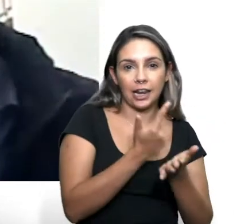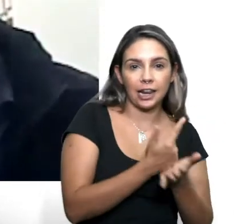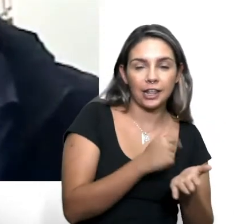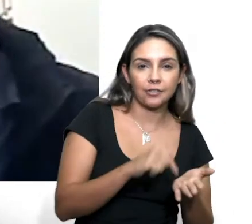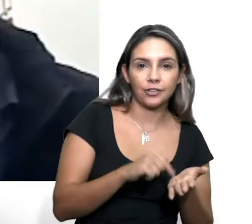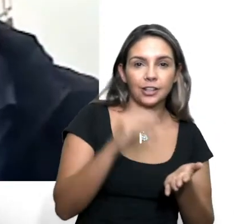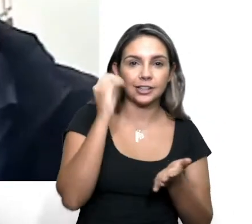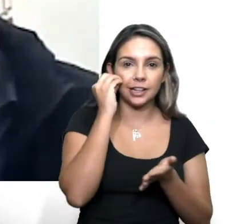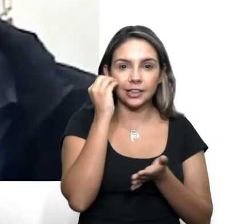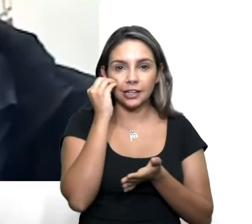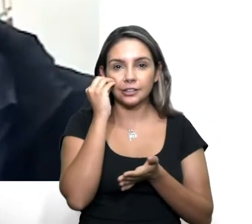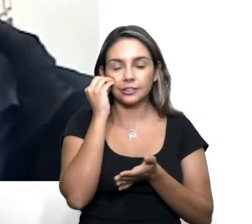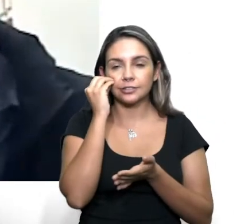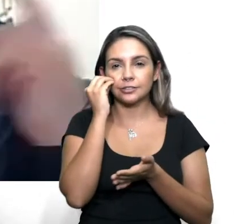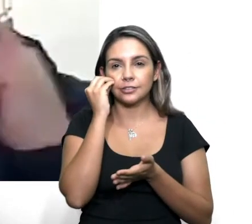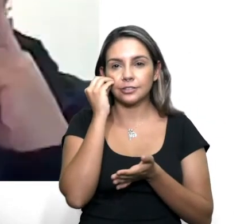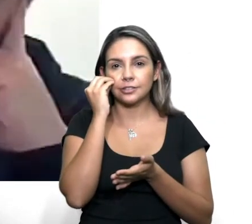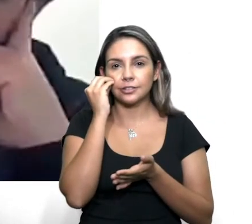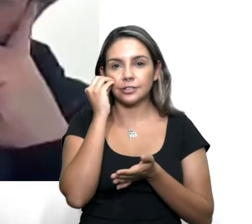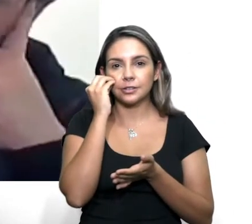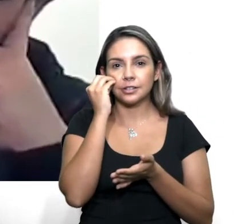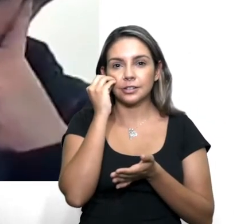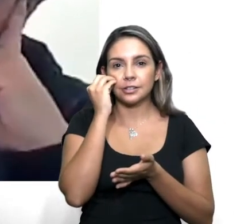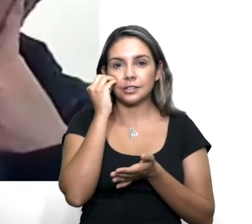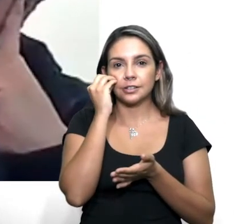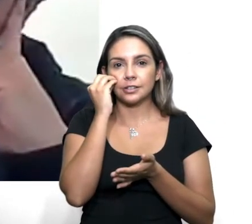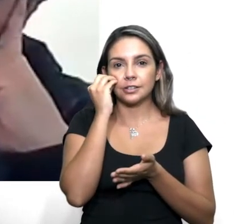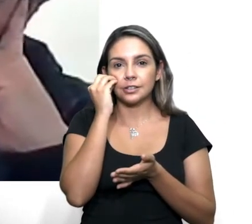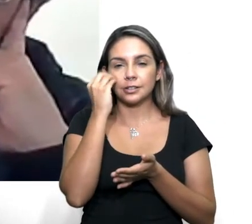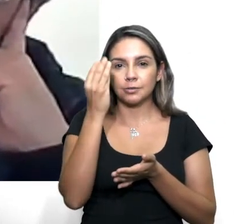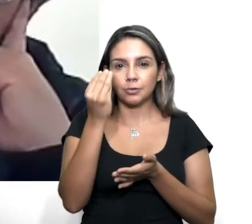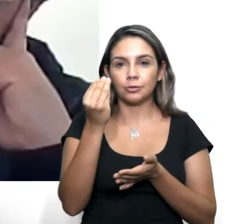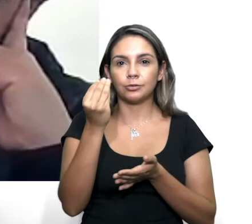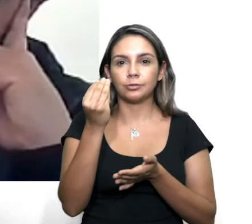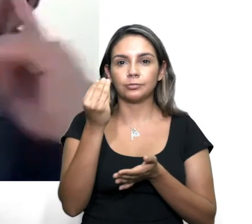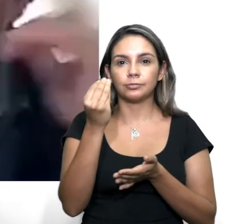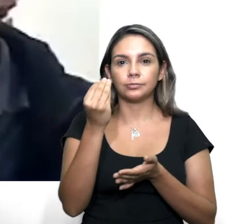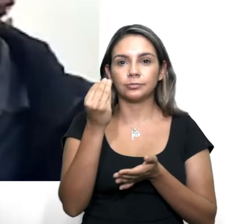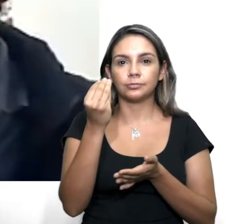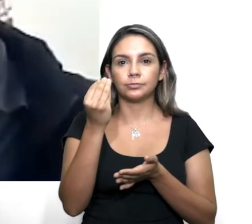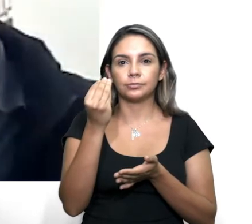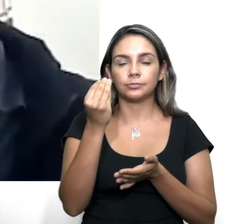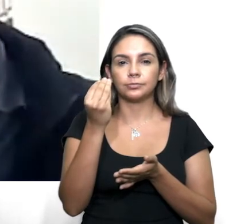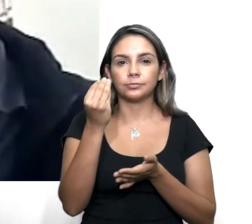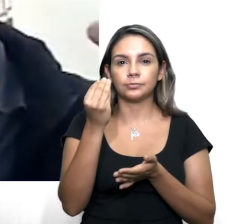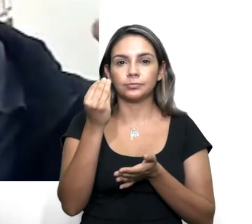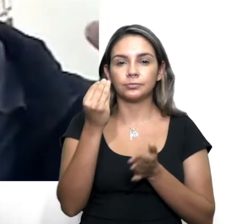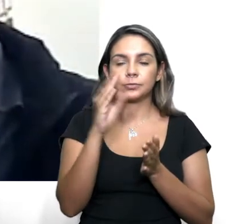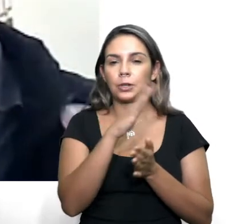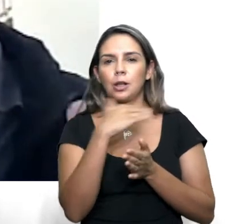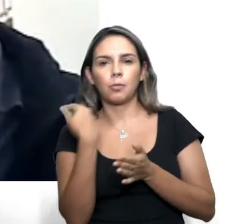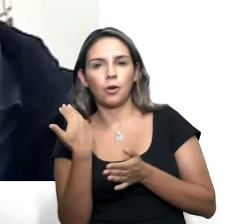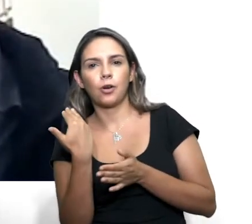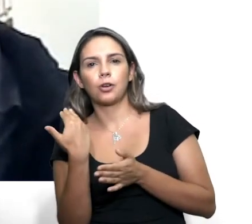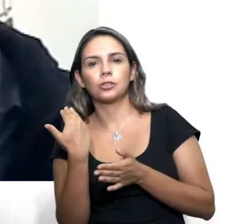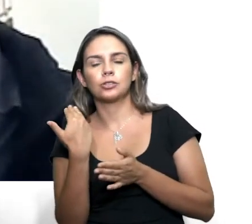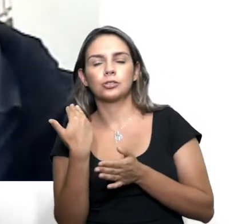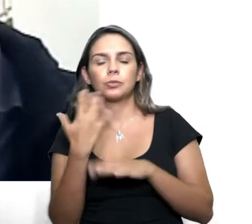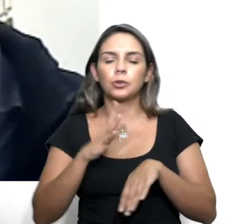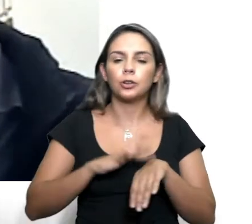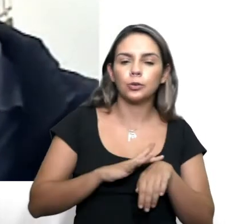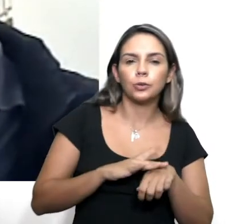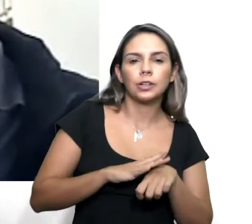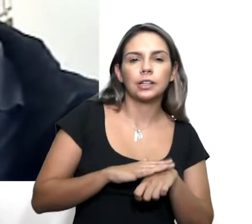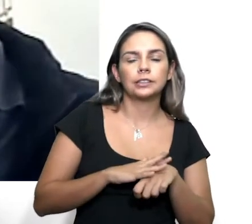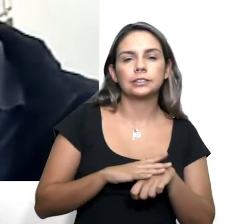mas tentando ser consistentes sobre um determinado tema, sobre a morte, sobre a